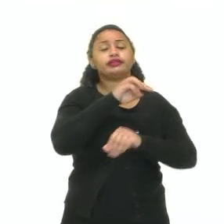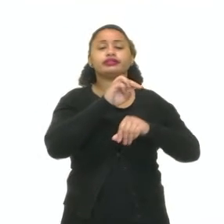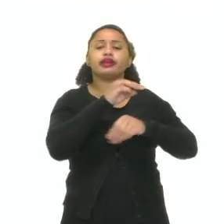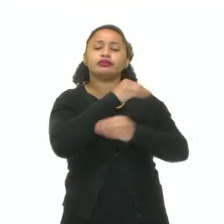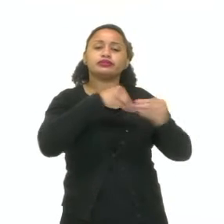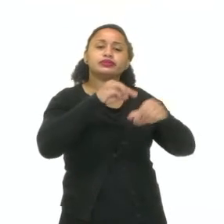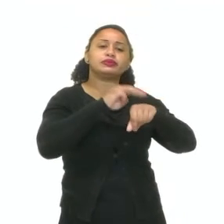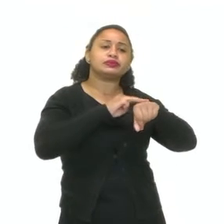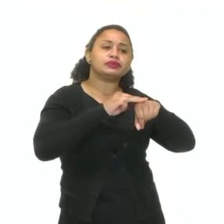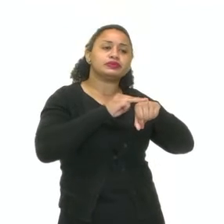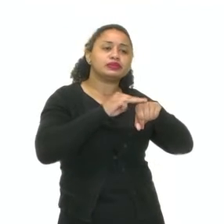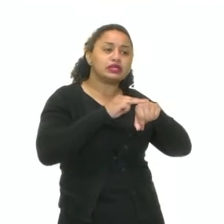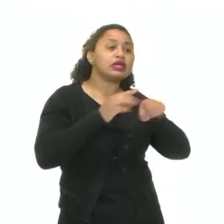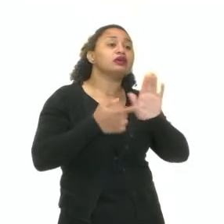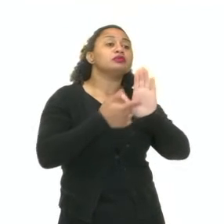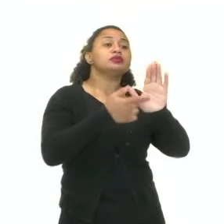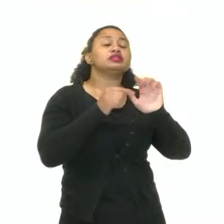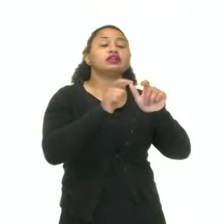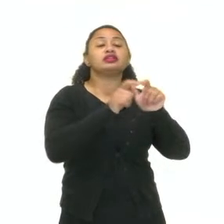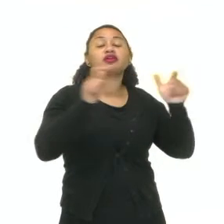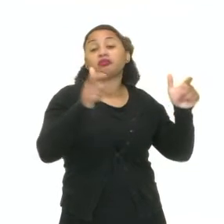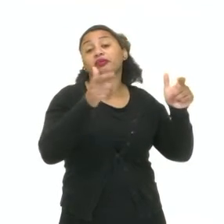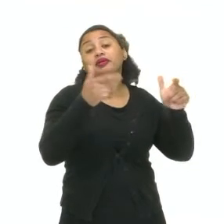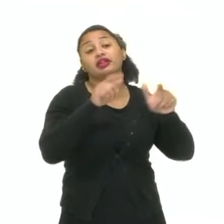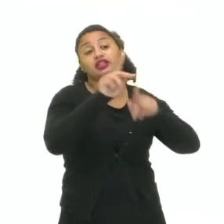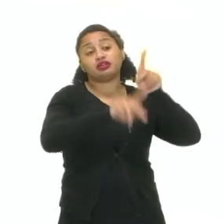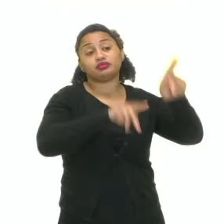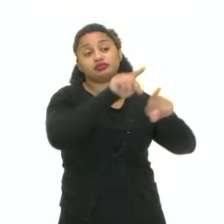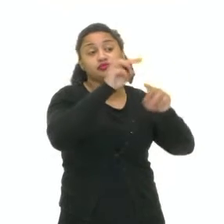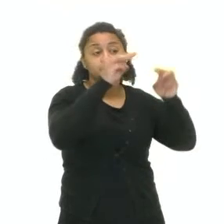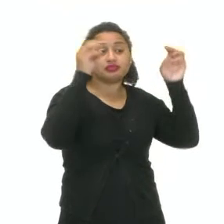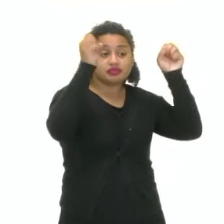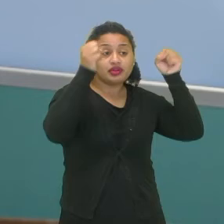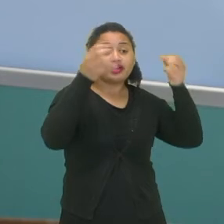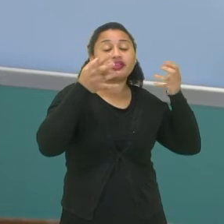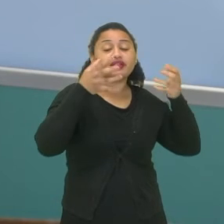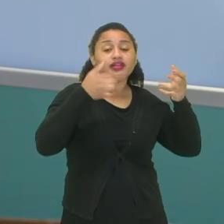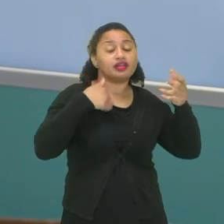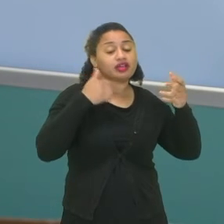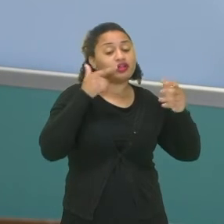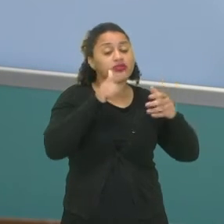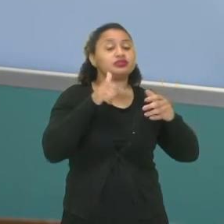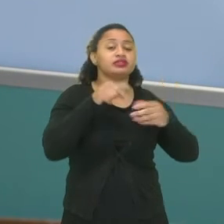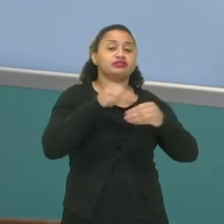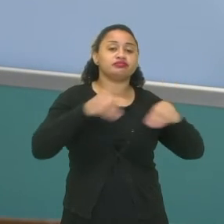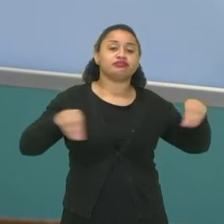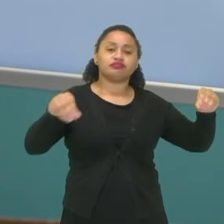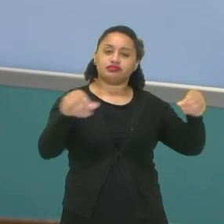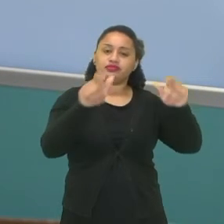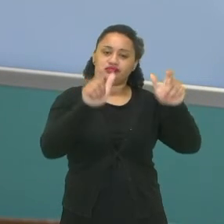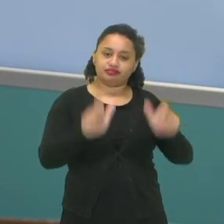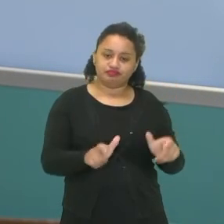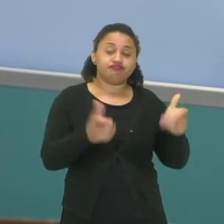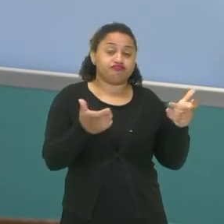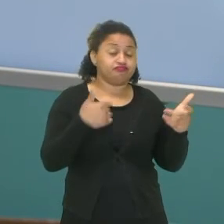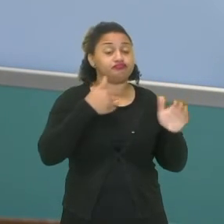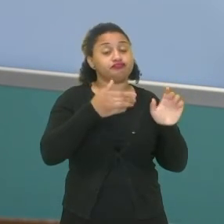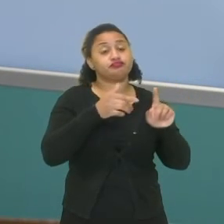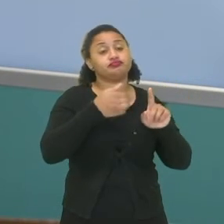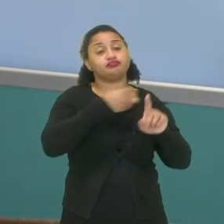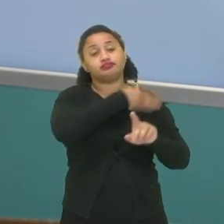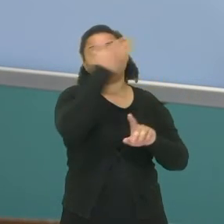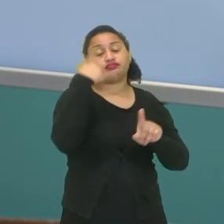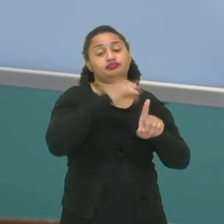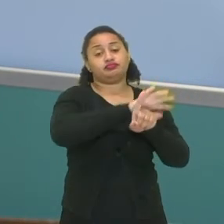morena, como grande parte da população do México que desejavam o acesso à terra. A Virgem de Guadalupe, além de